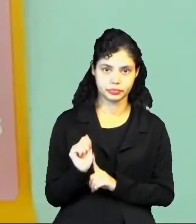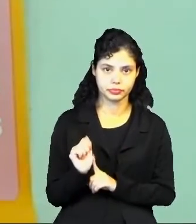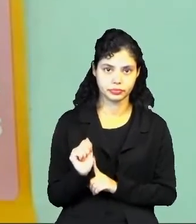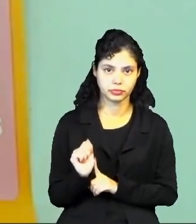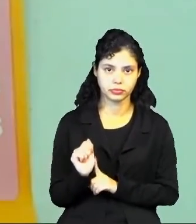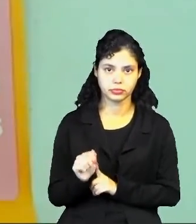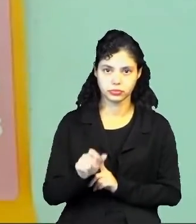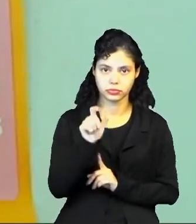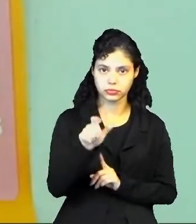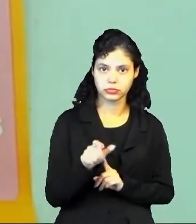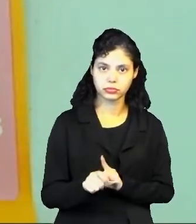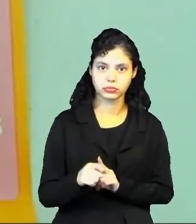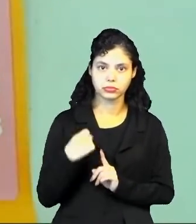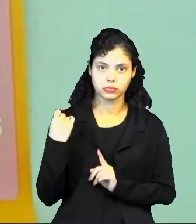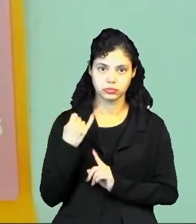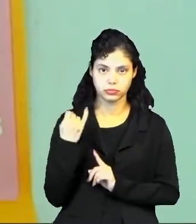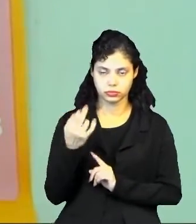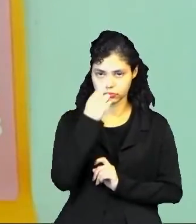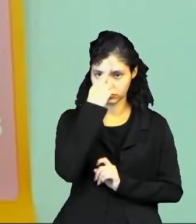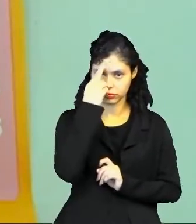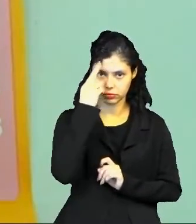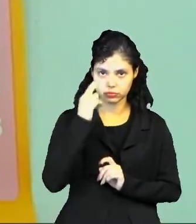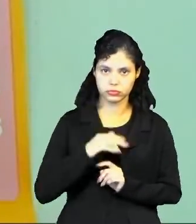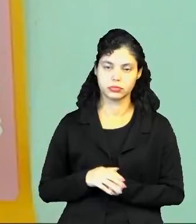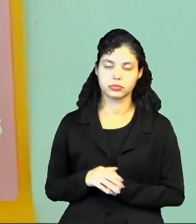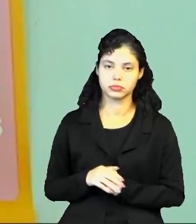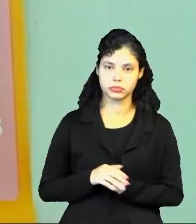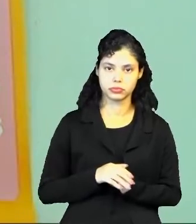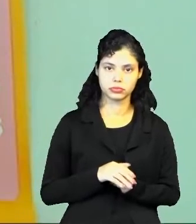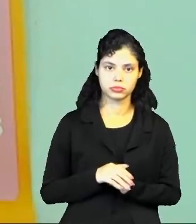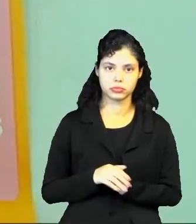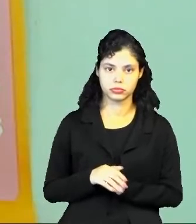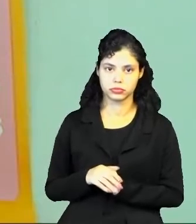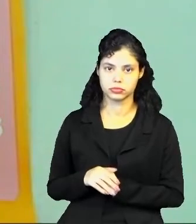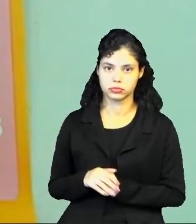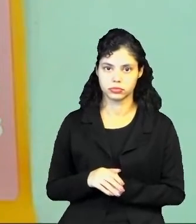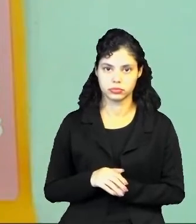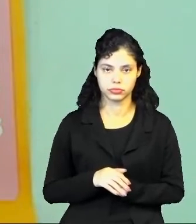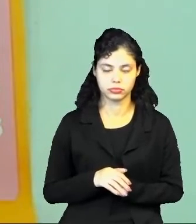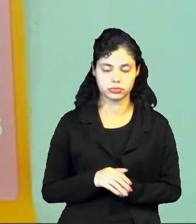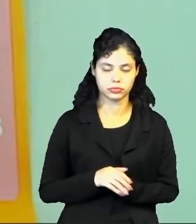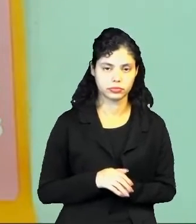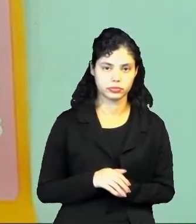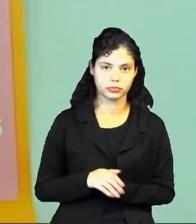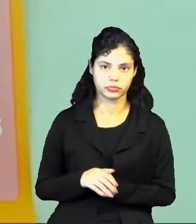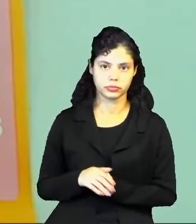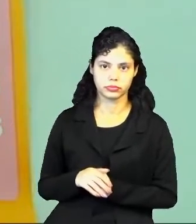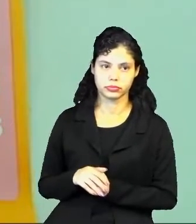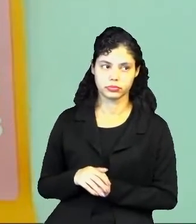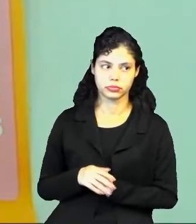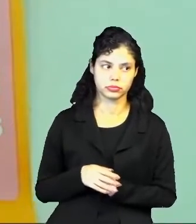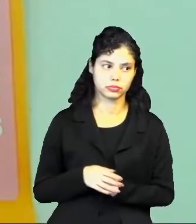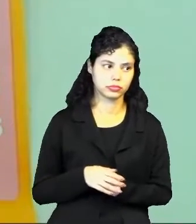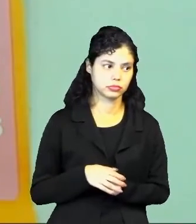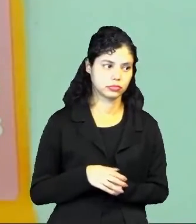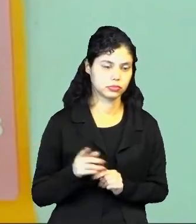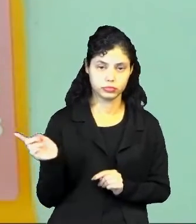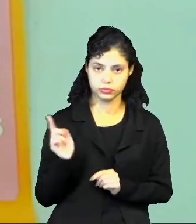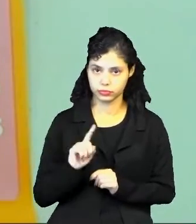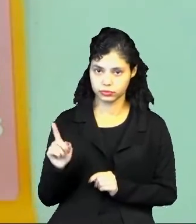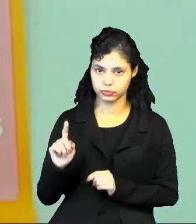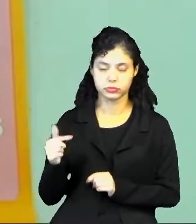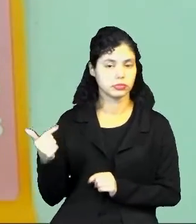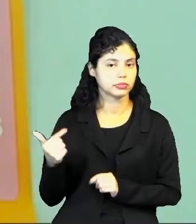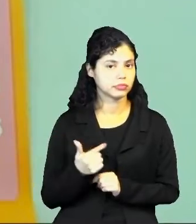A. Personagens principais da história. Esses secundários são os principais da história? Não, né? Se